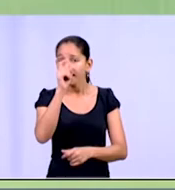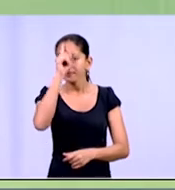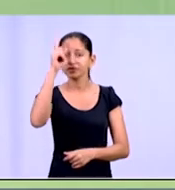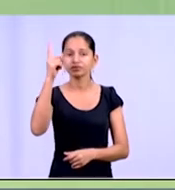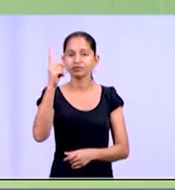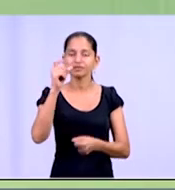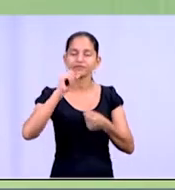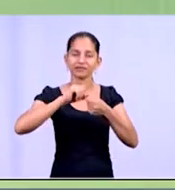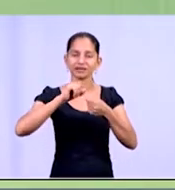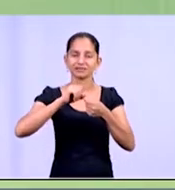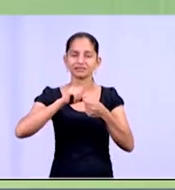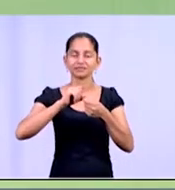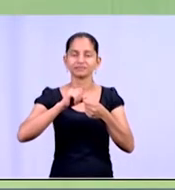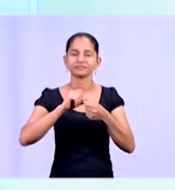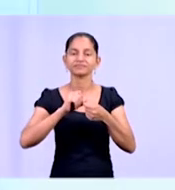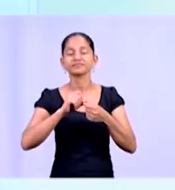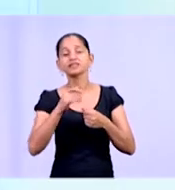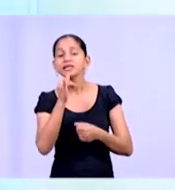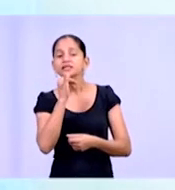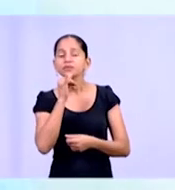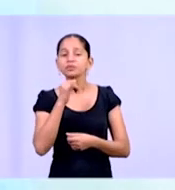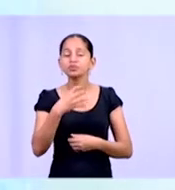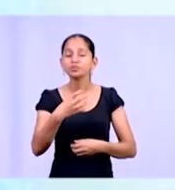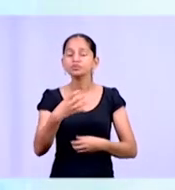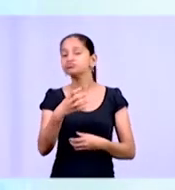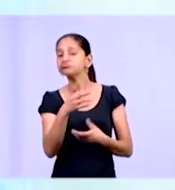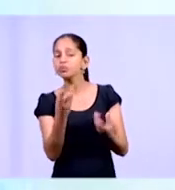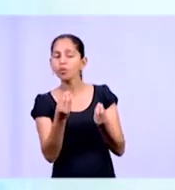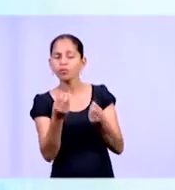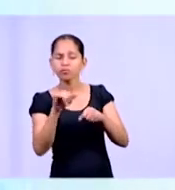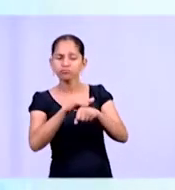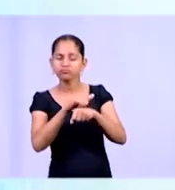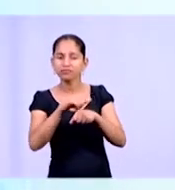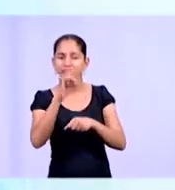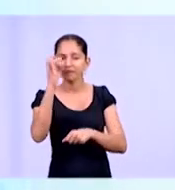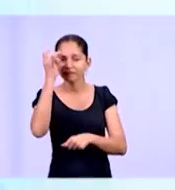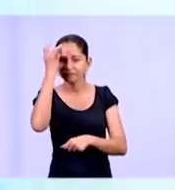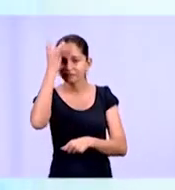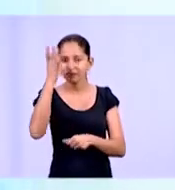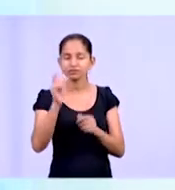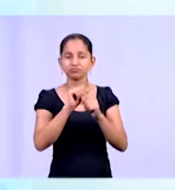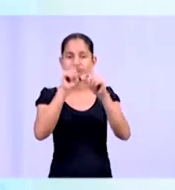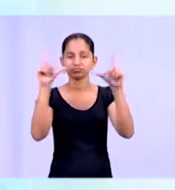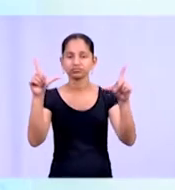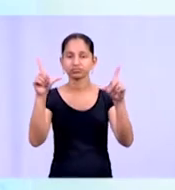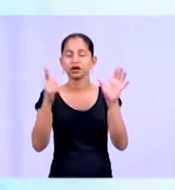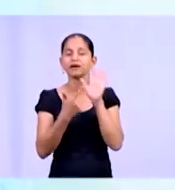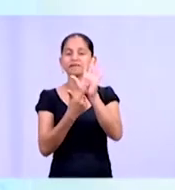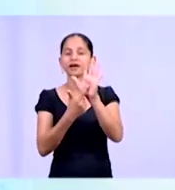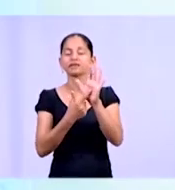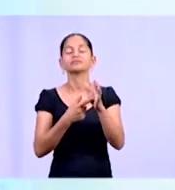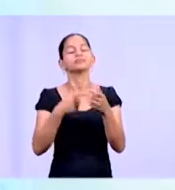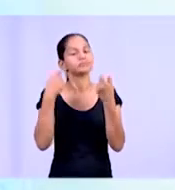isso. A gente descobre uma maneira de mostrar informação, uma tela nova, o mercado exige